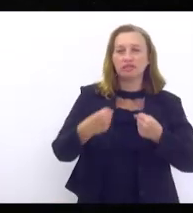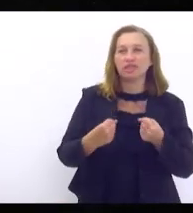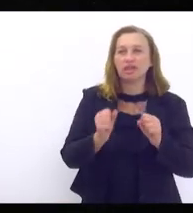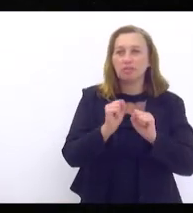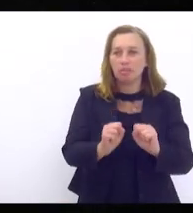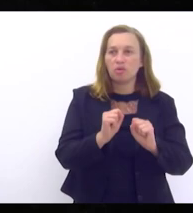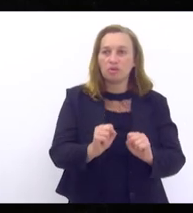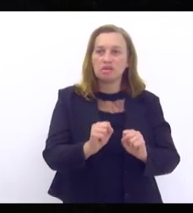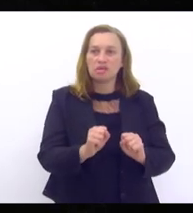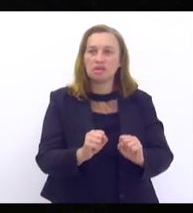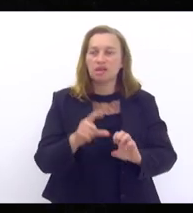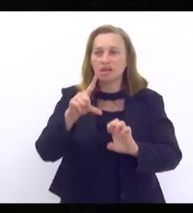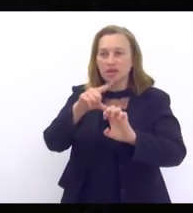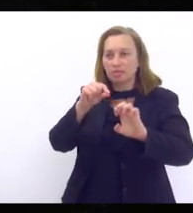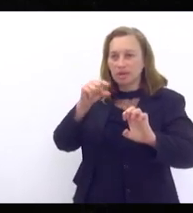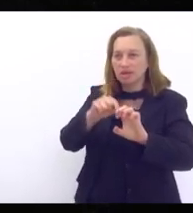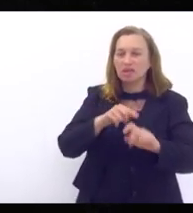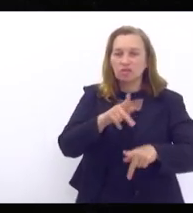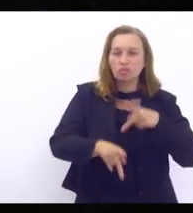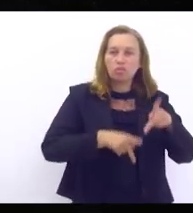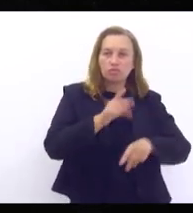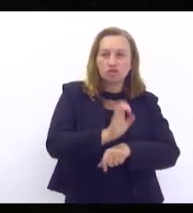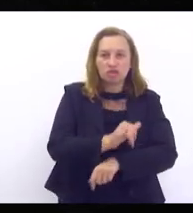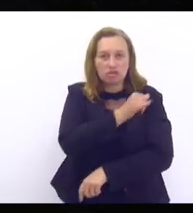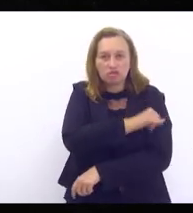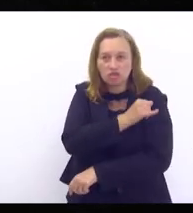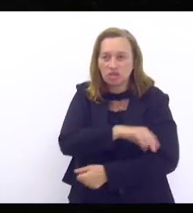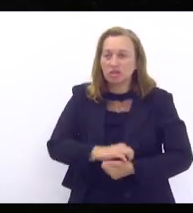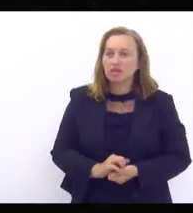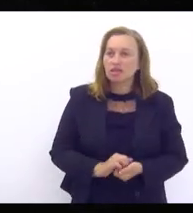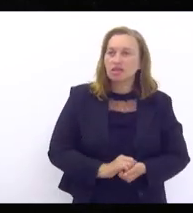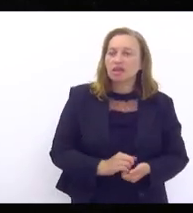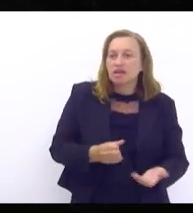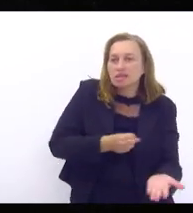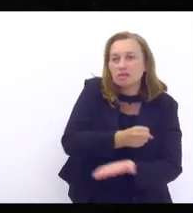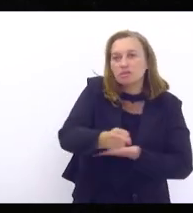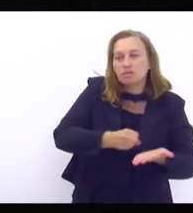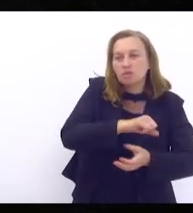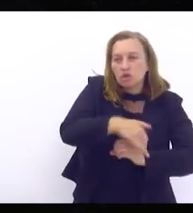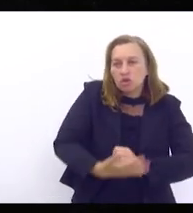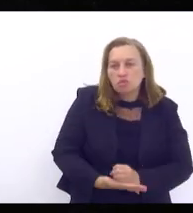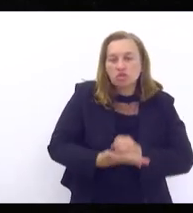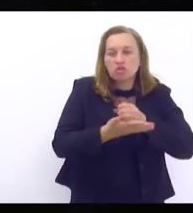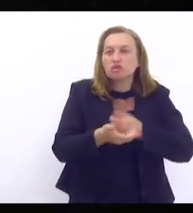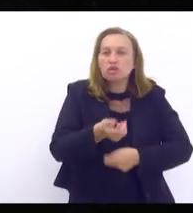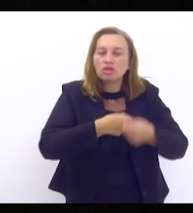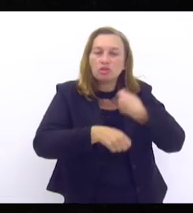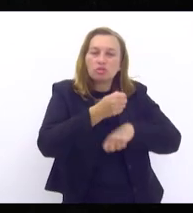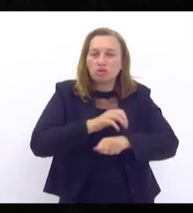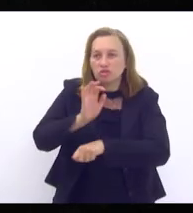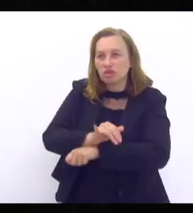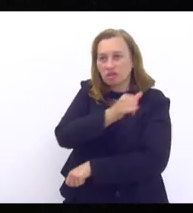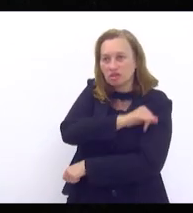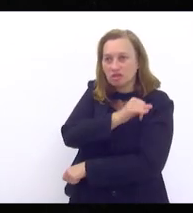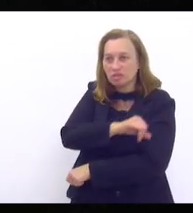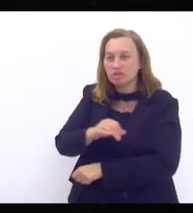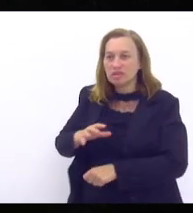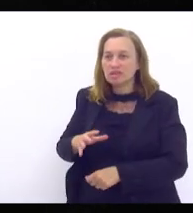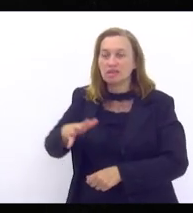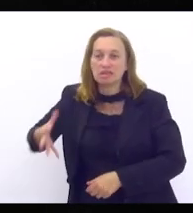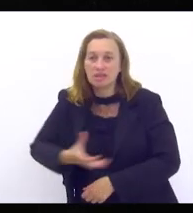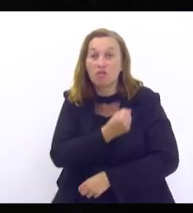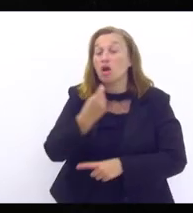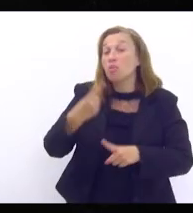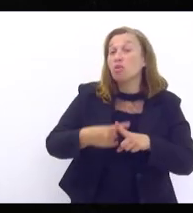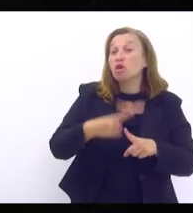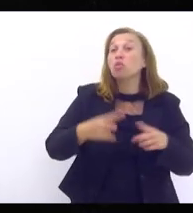a empregabilidade do povo do Estado do Rio de Janeiro. Esse pilar de sustentação da economia do Estado do Rio de Janeiro precisa ser resgatada.